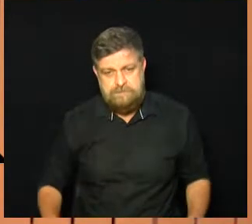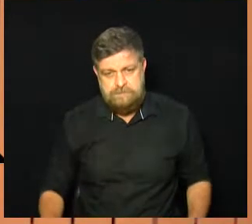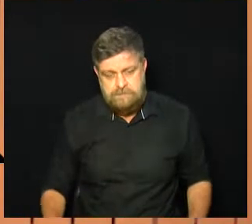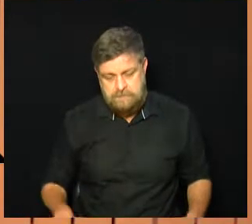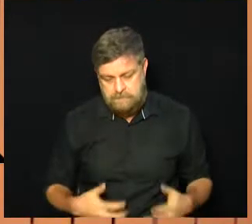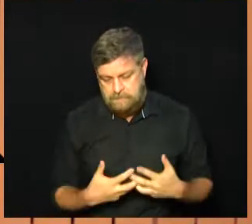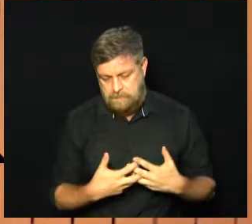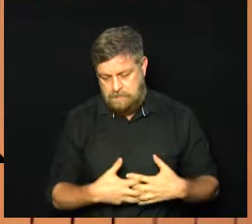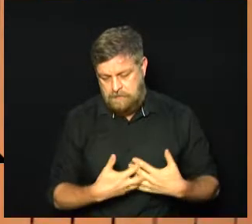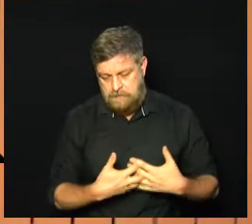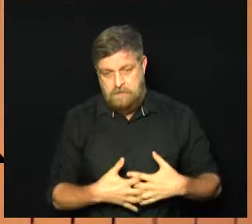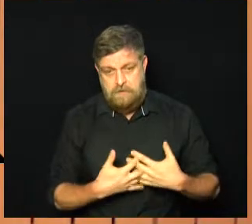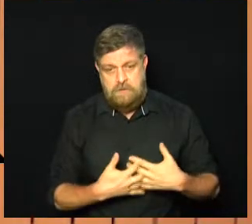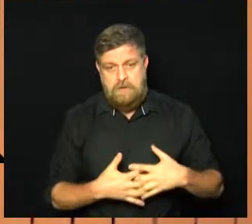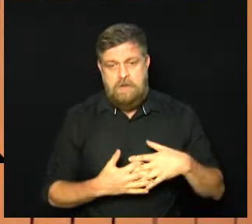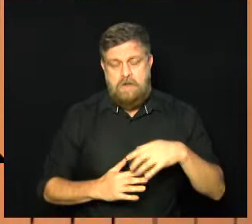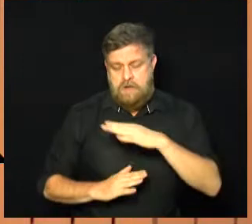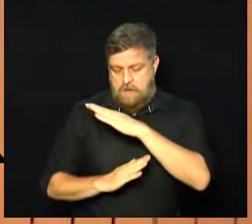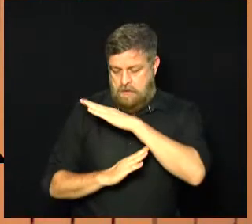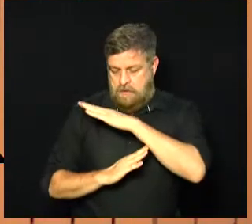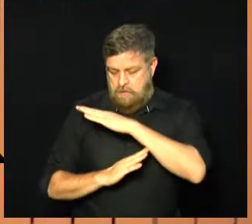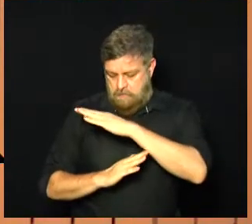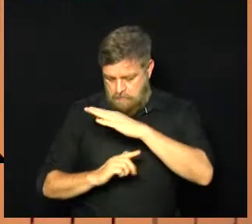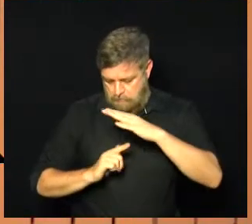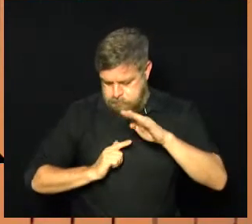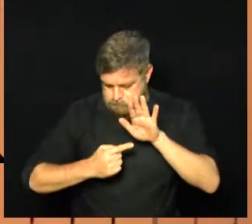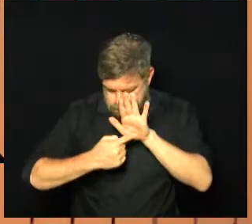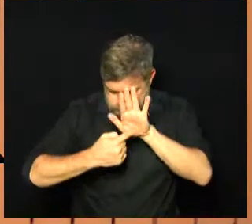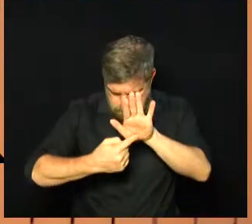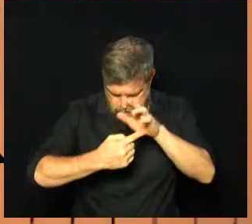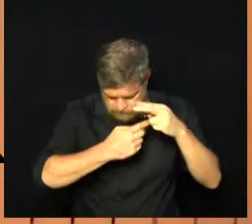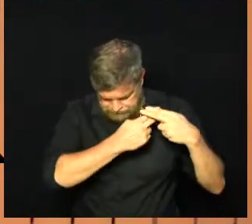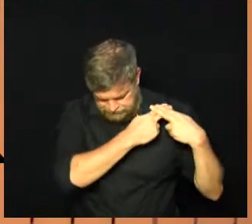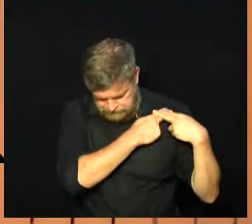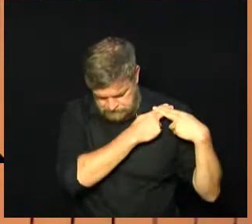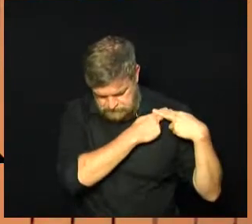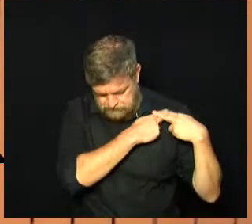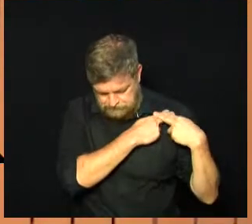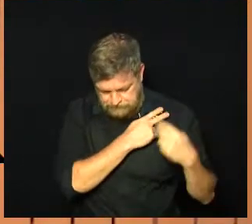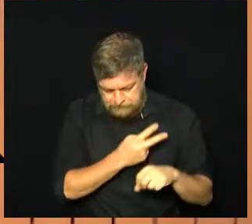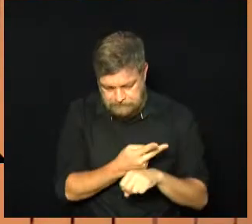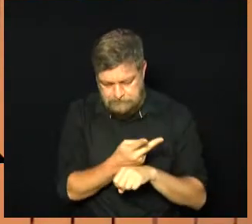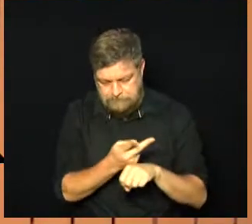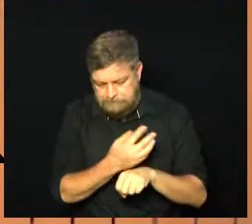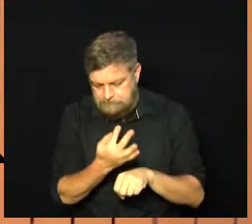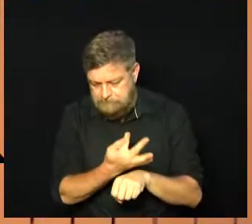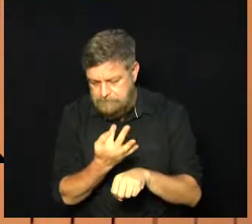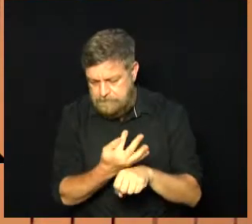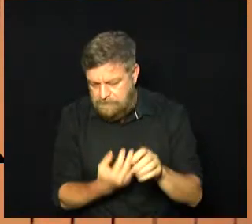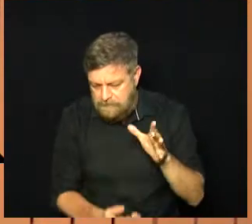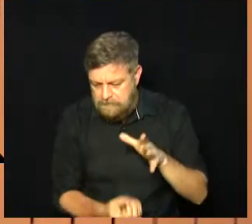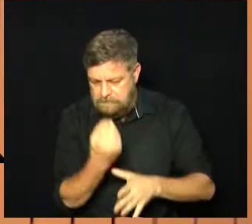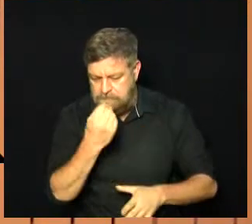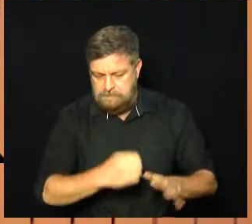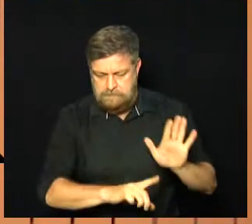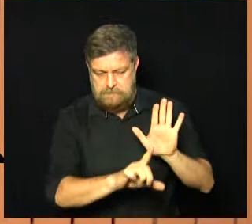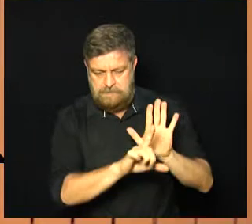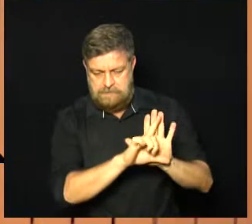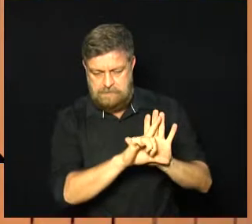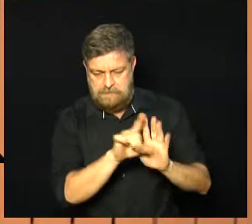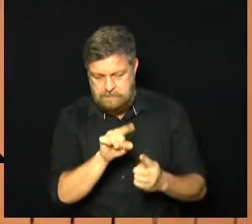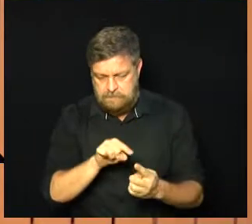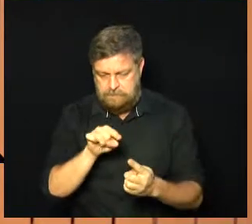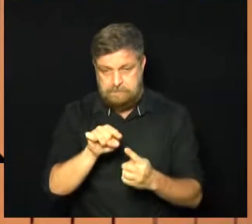a responsabilidade da Câmara Municipal de Campinas em busca de uma legislação que seja de fato para garantir